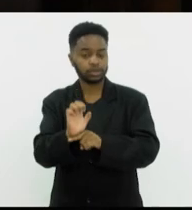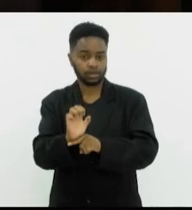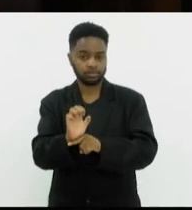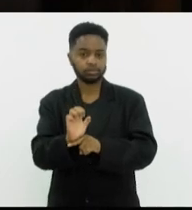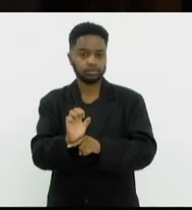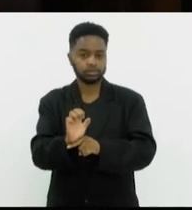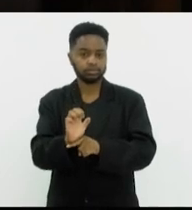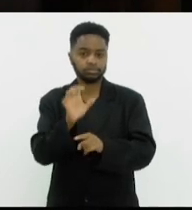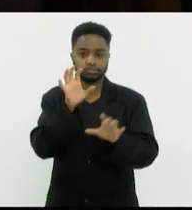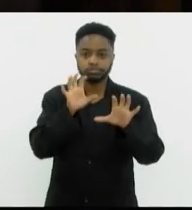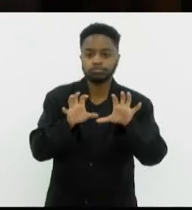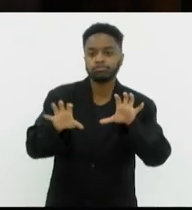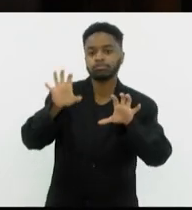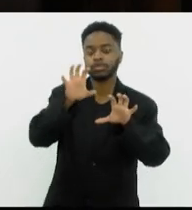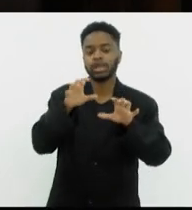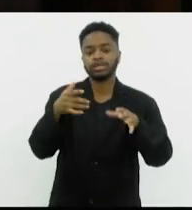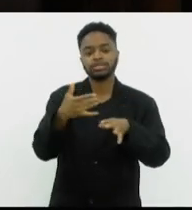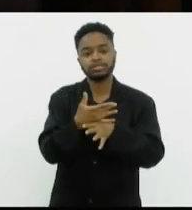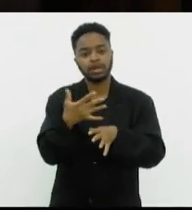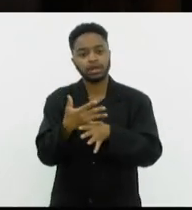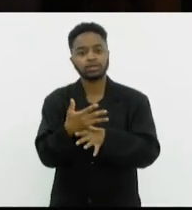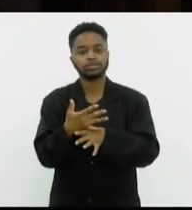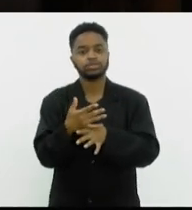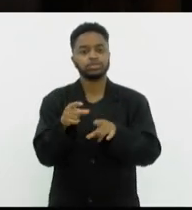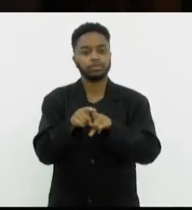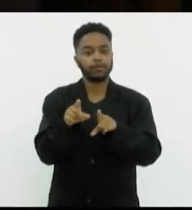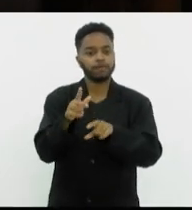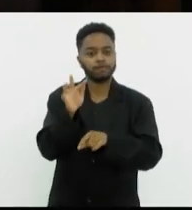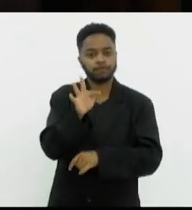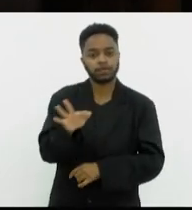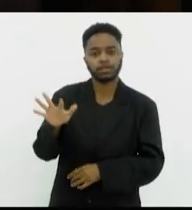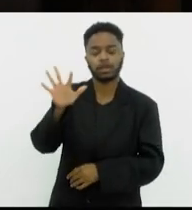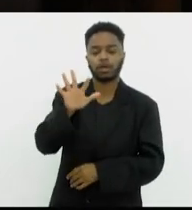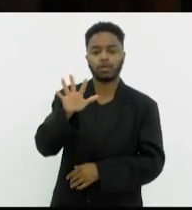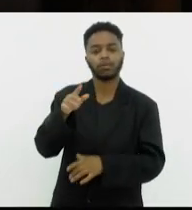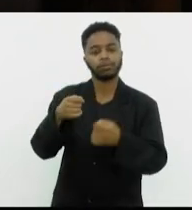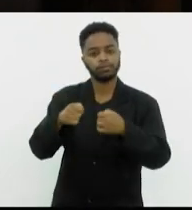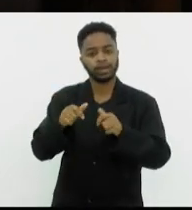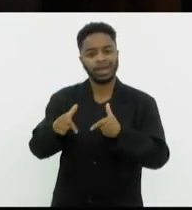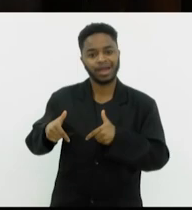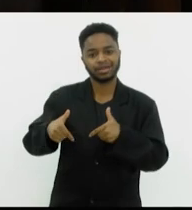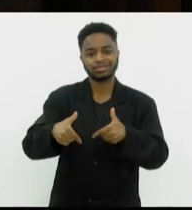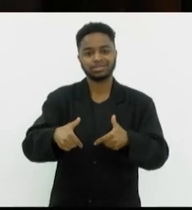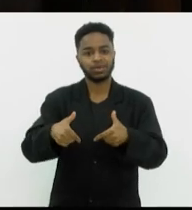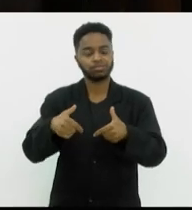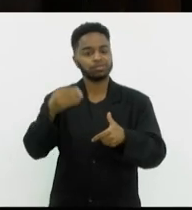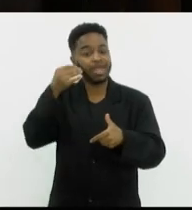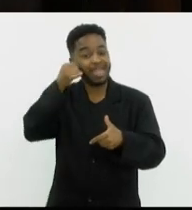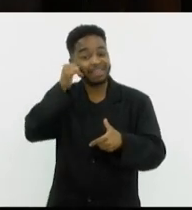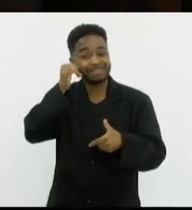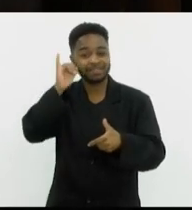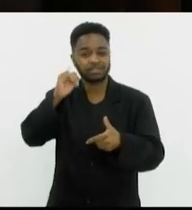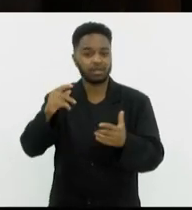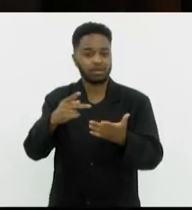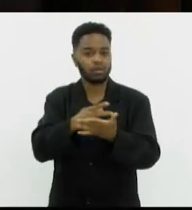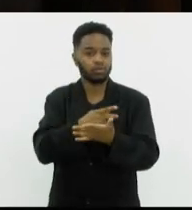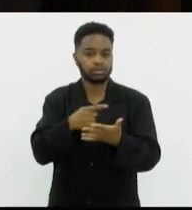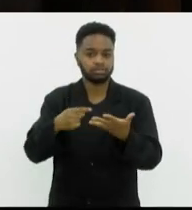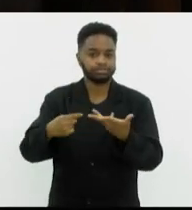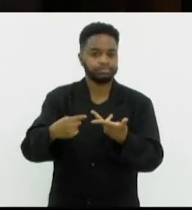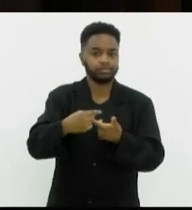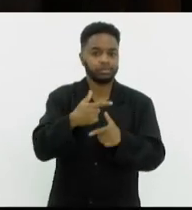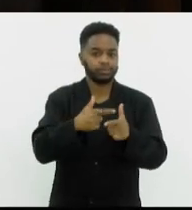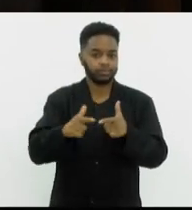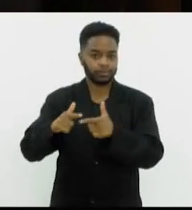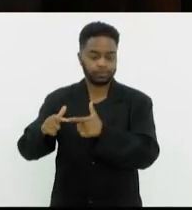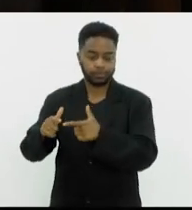dos estados, dos municípios, a nível federal, que sejam ações preventivas para esses casos.